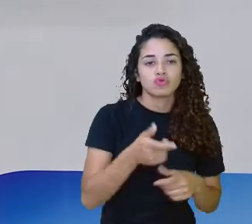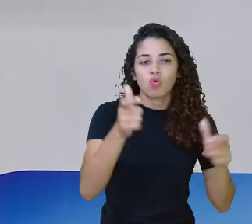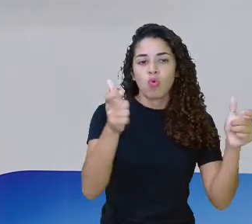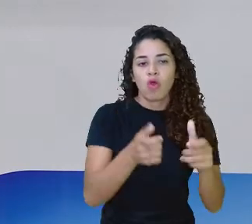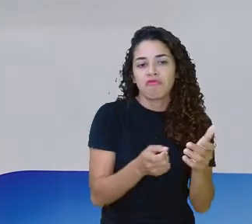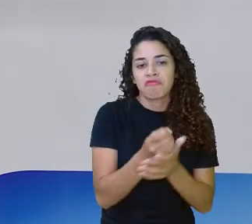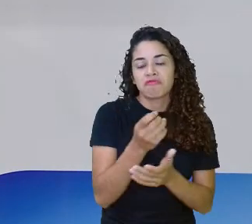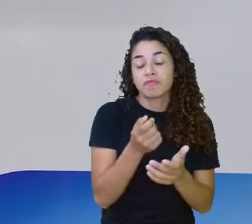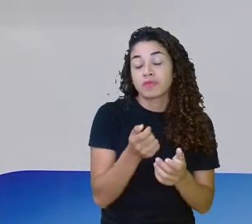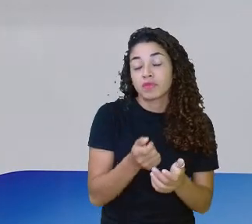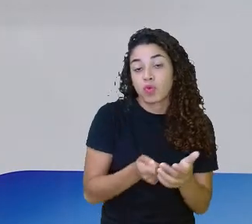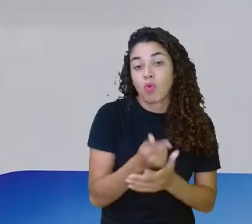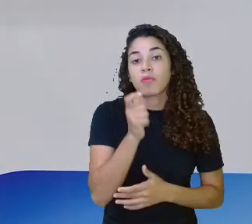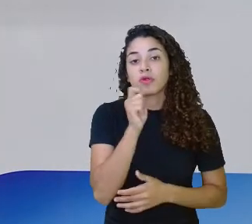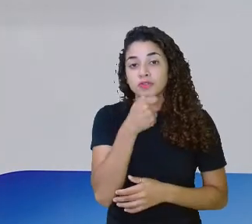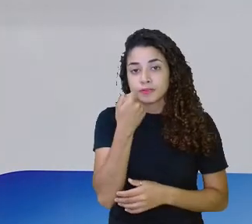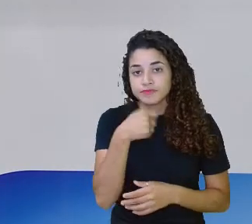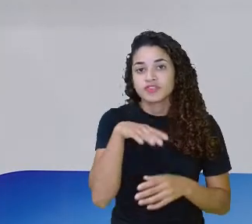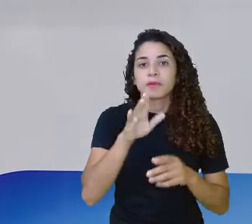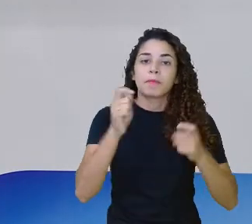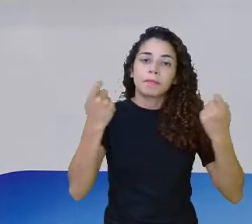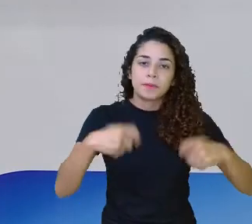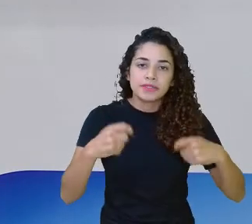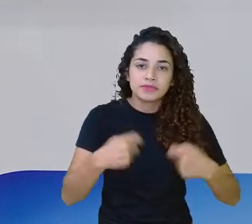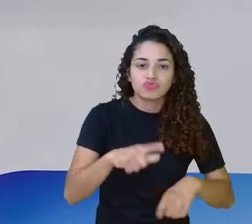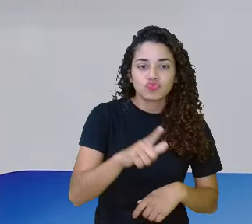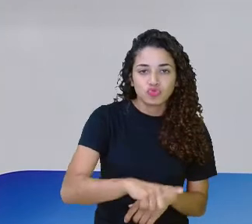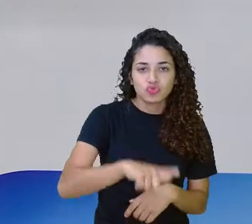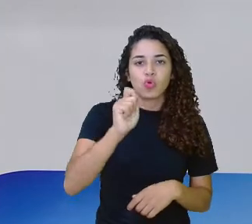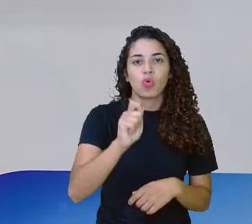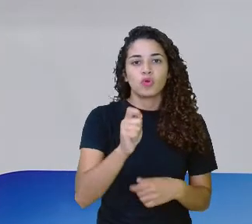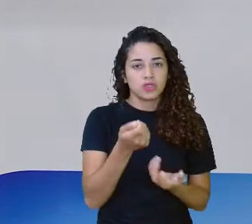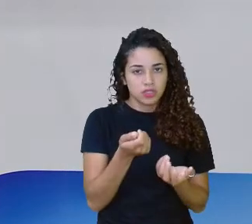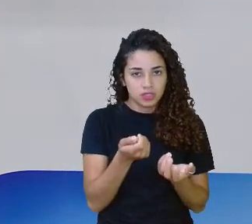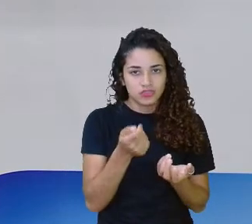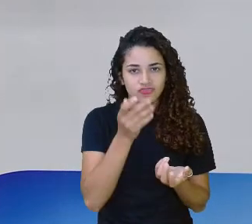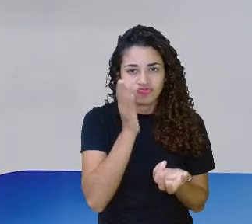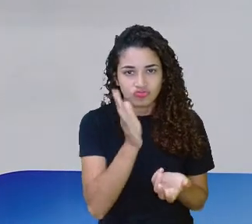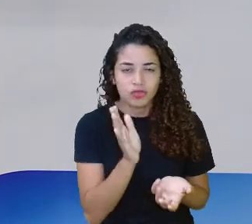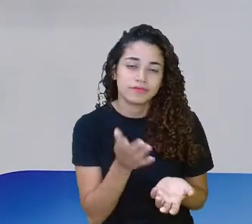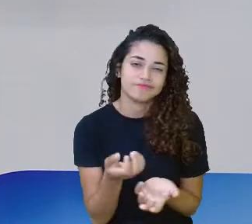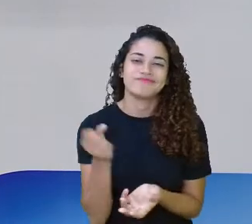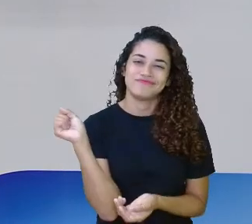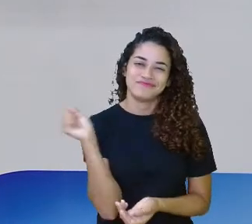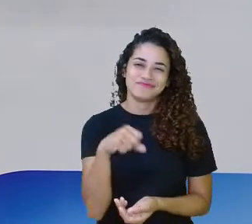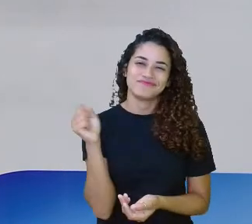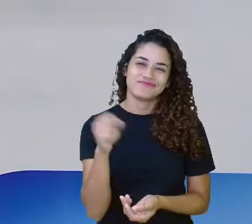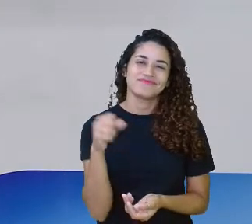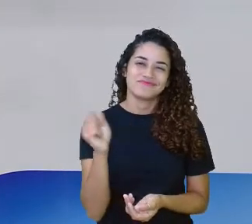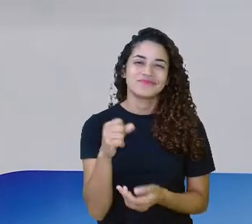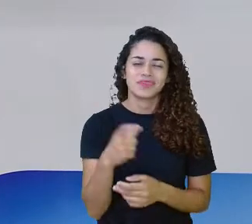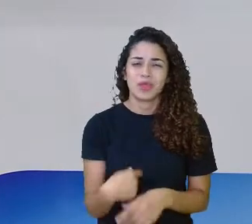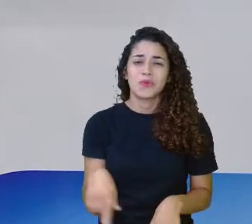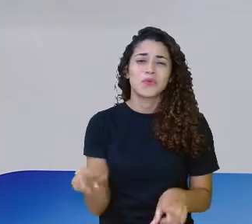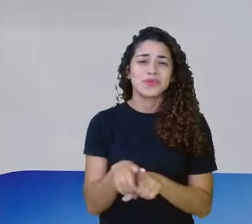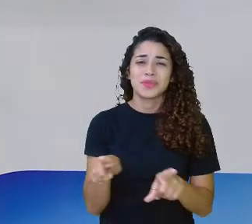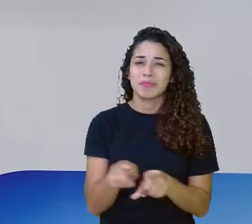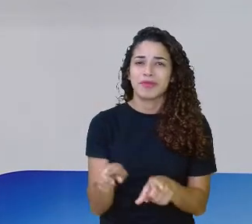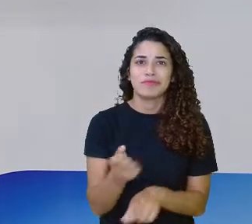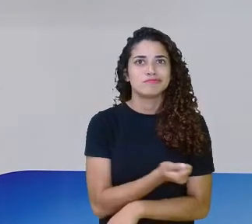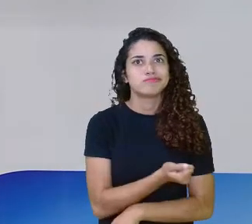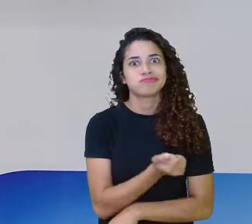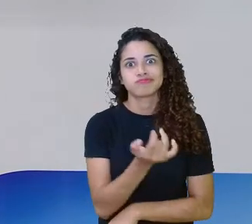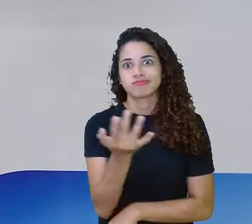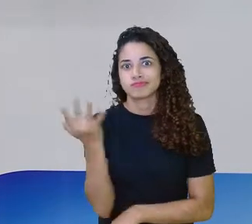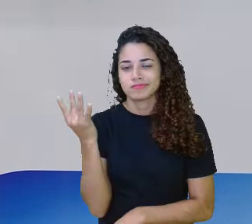escolher qual sorvete você quer para aquele dia? Certamente sim, eu já várias